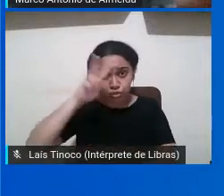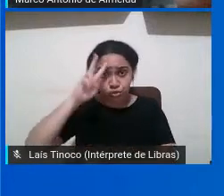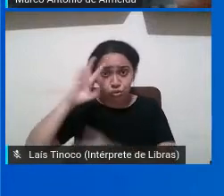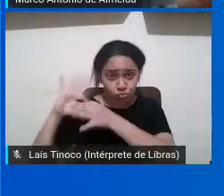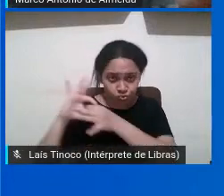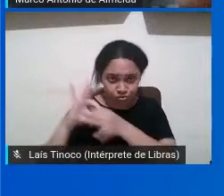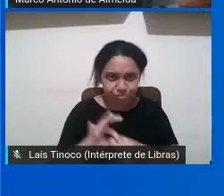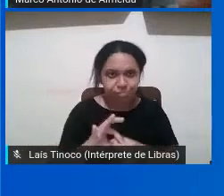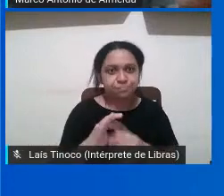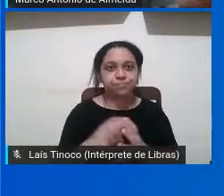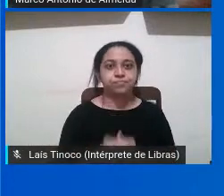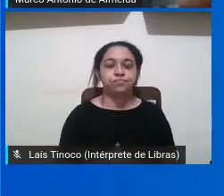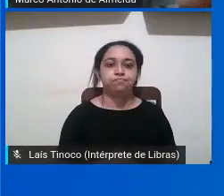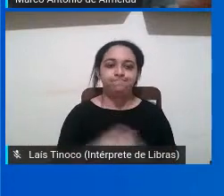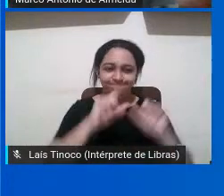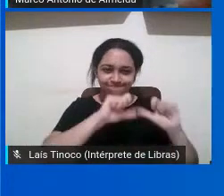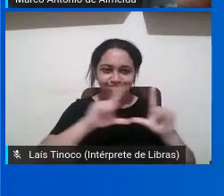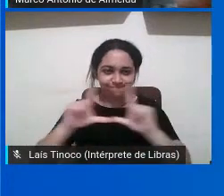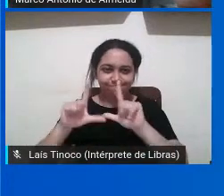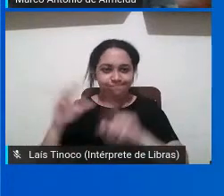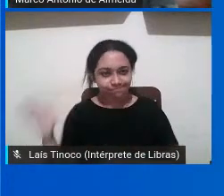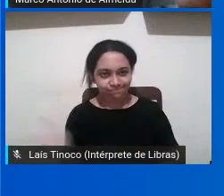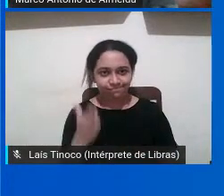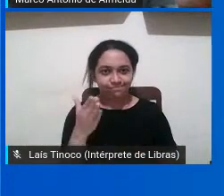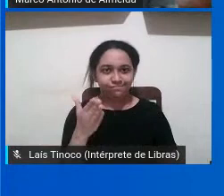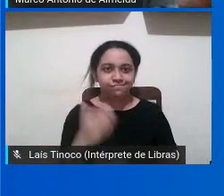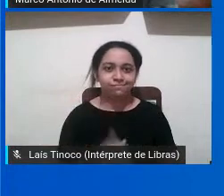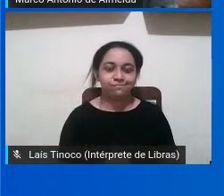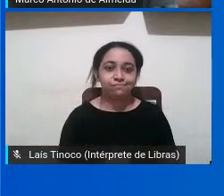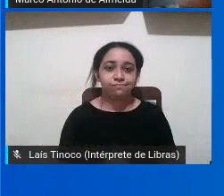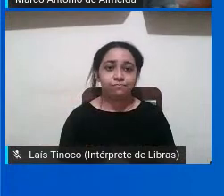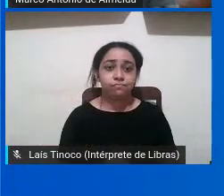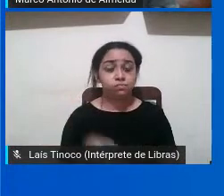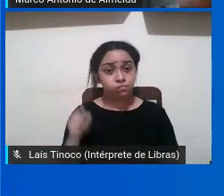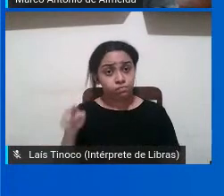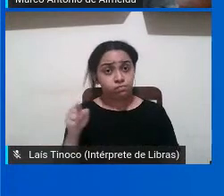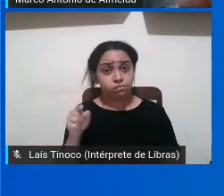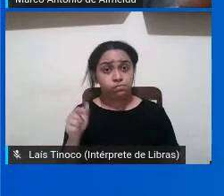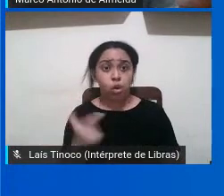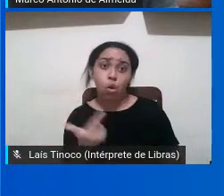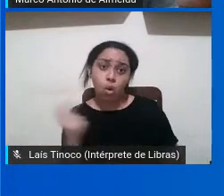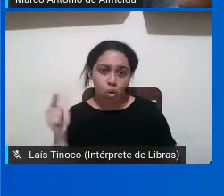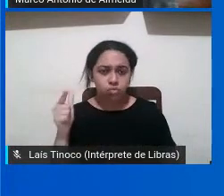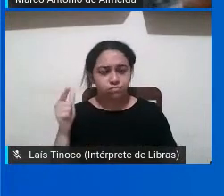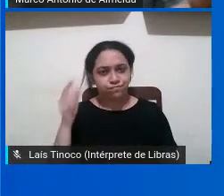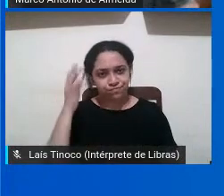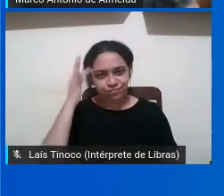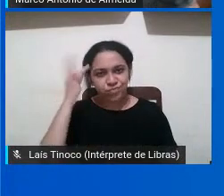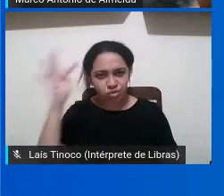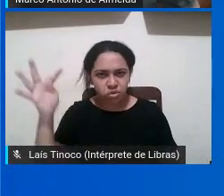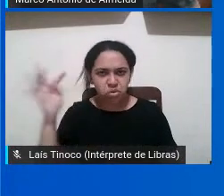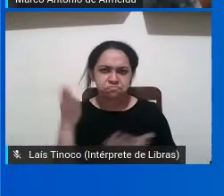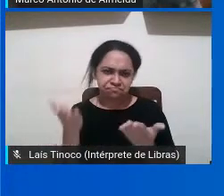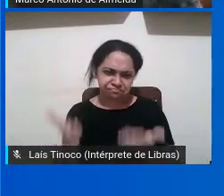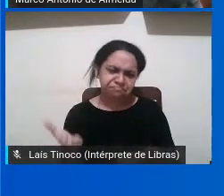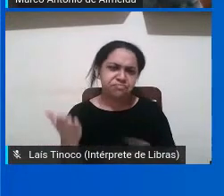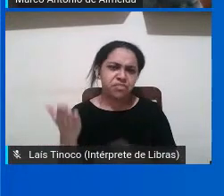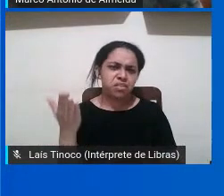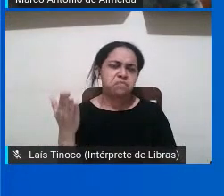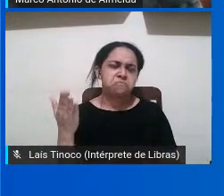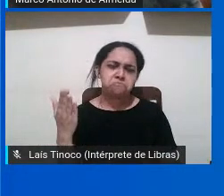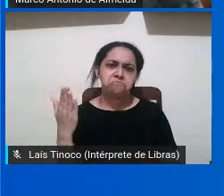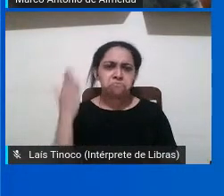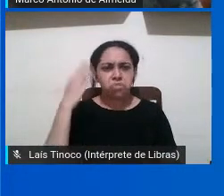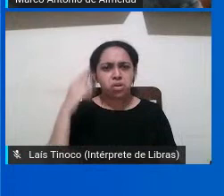favor o Nestor Garcia cancline talvez vocês conheçam um grande pesquisador